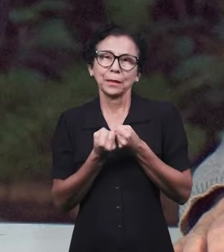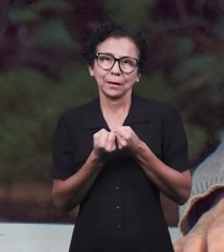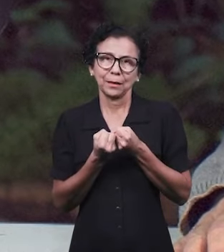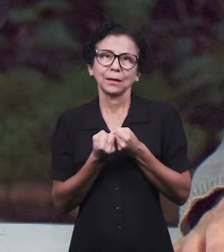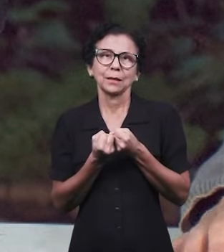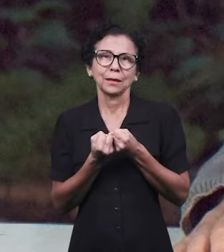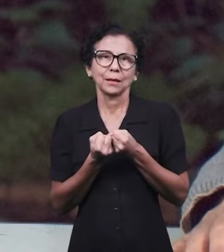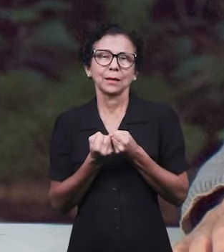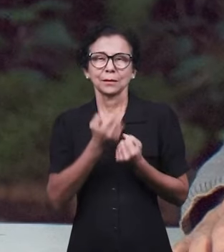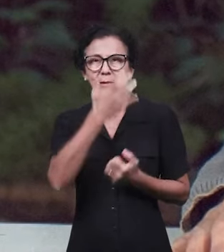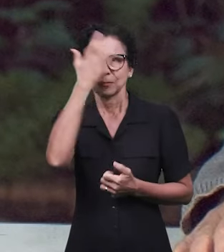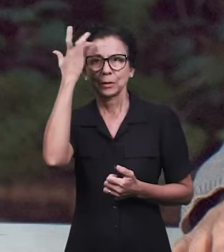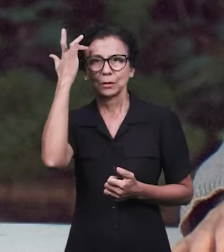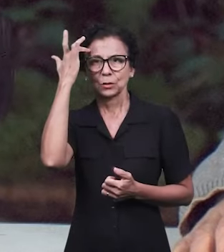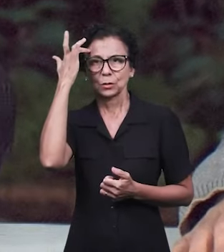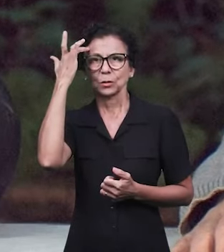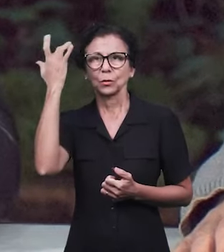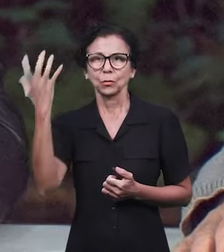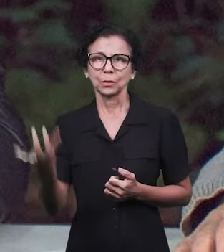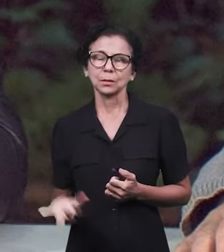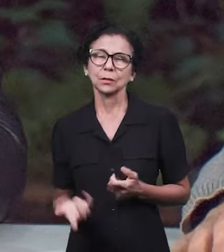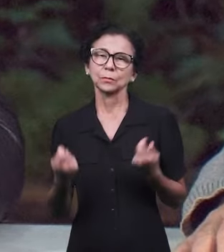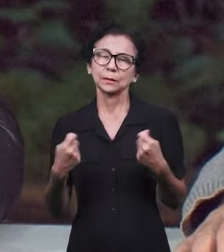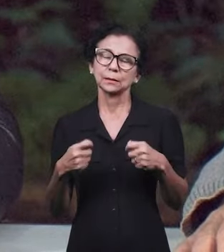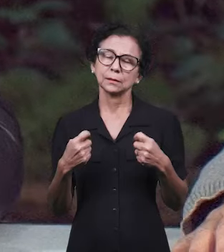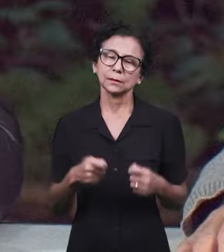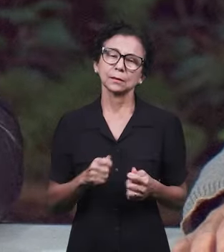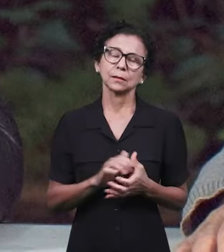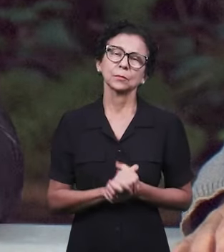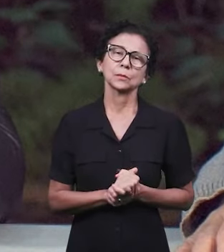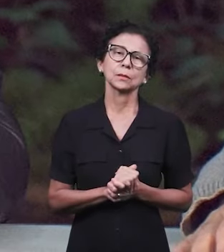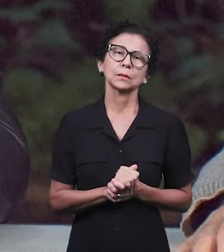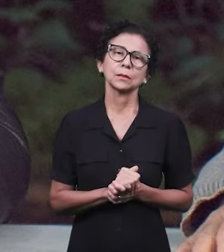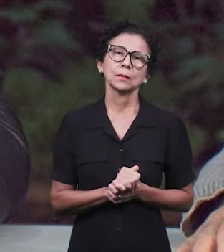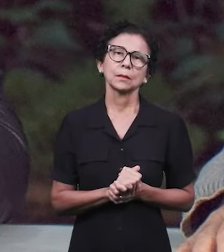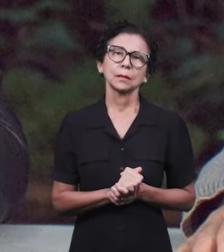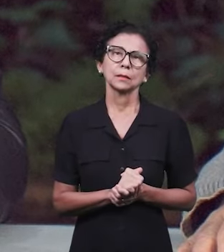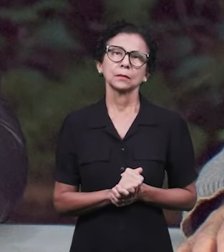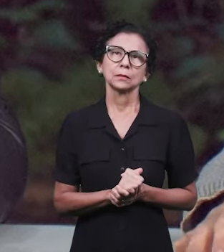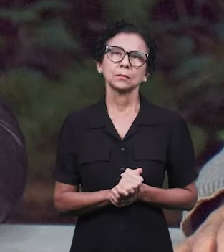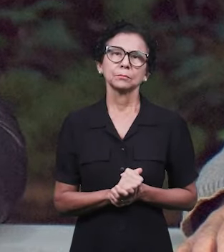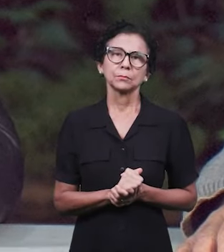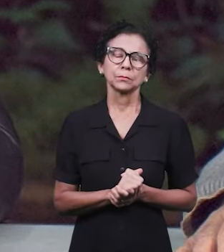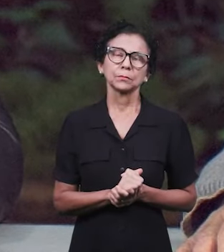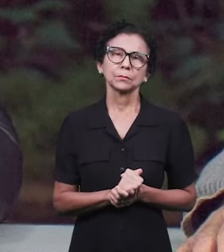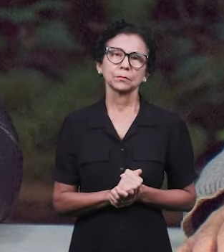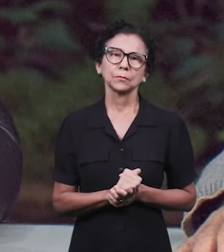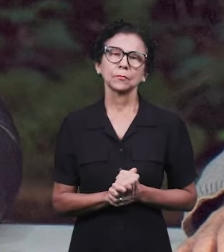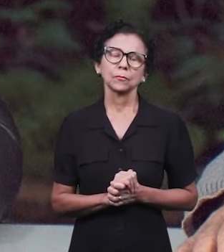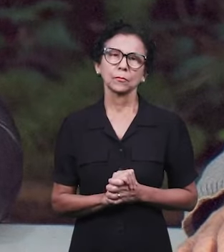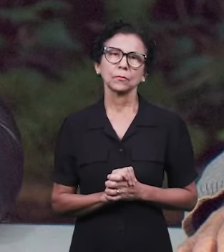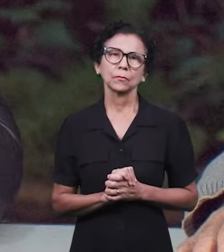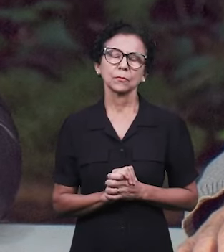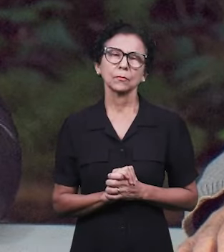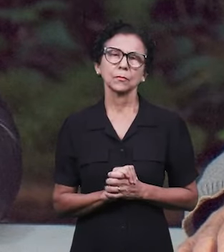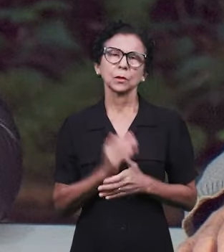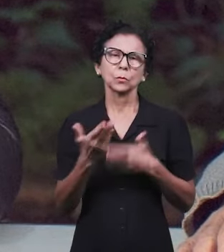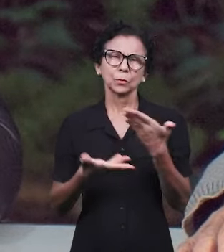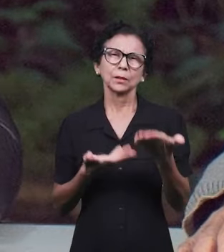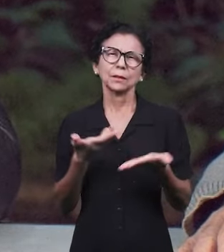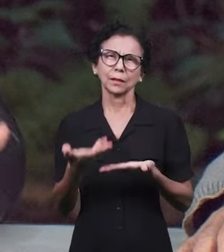ali, no portão, recebendo essas famílias. E o Senhor disse na palavra, né, um novo mandamento vos